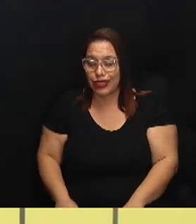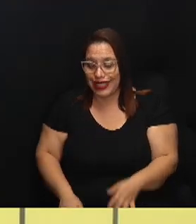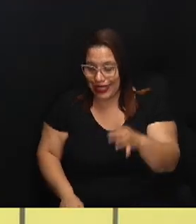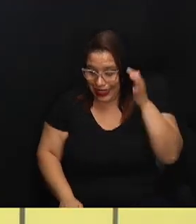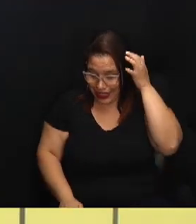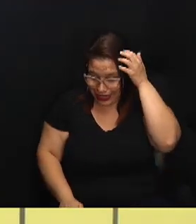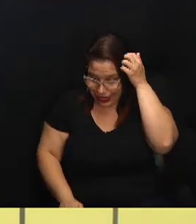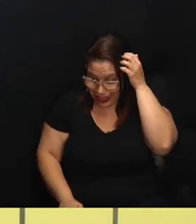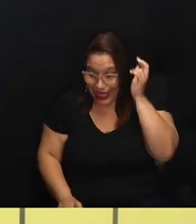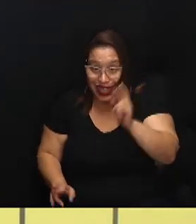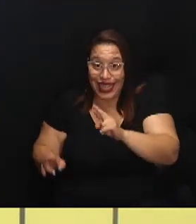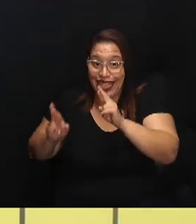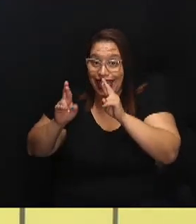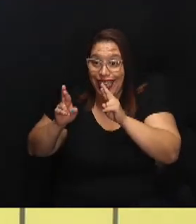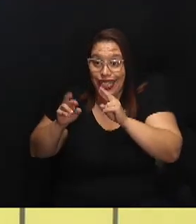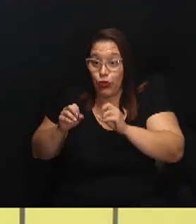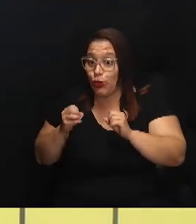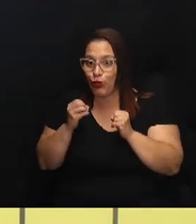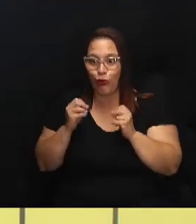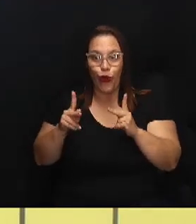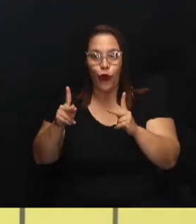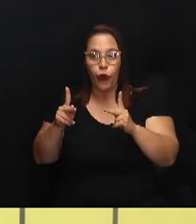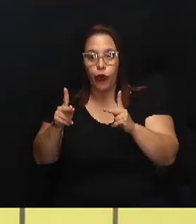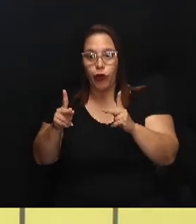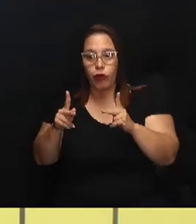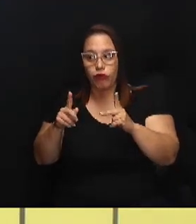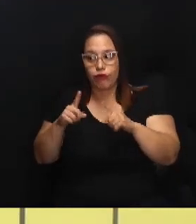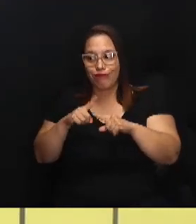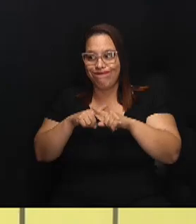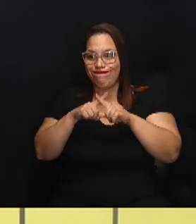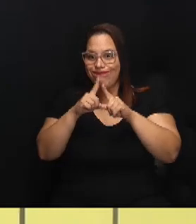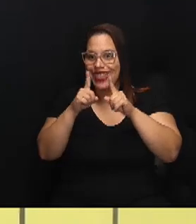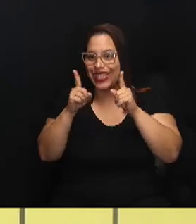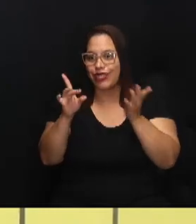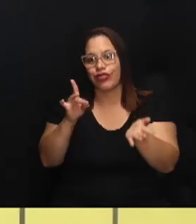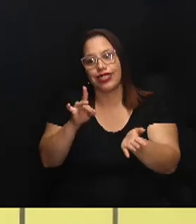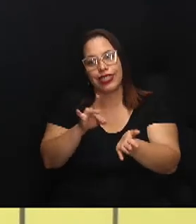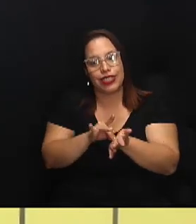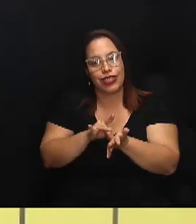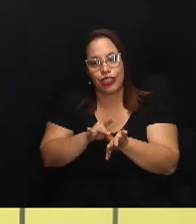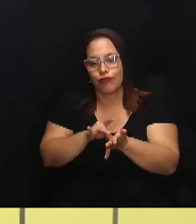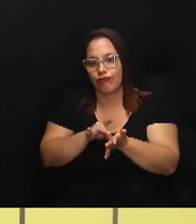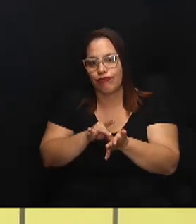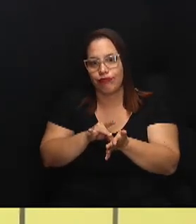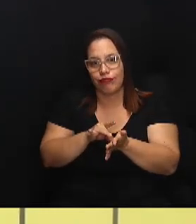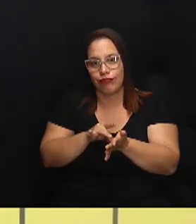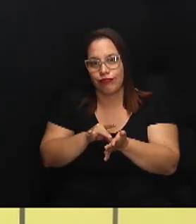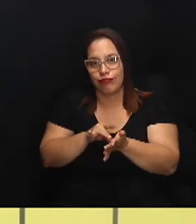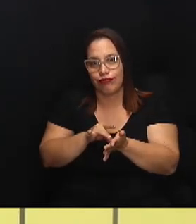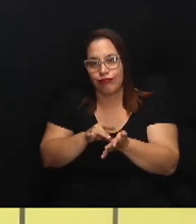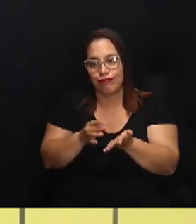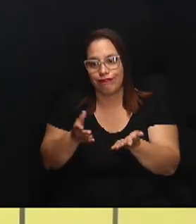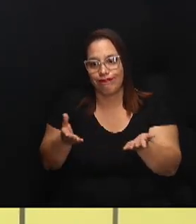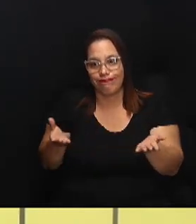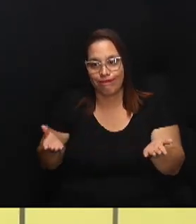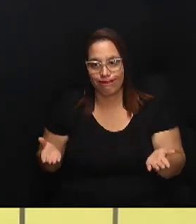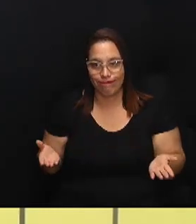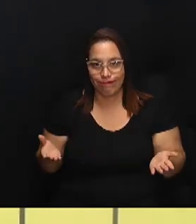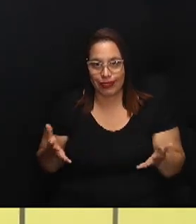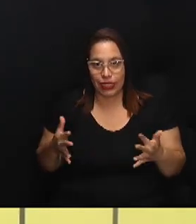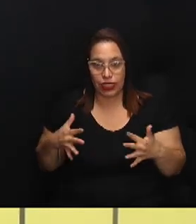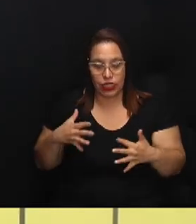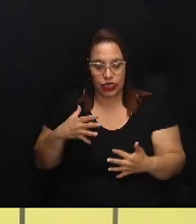né? A expectativa era de que tudo fosse tranquilamente, né? Um parto a termo, né? Mas isso